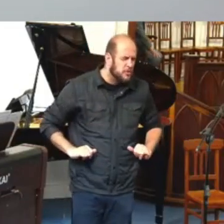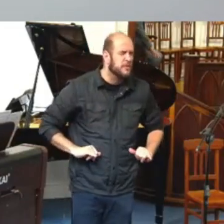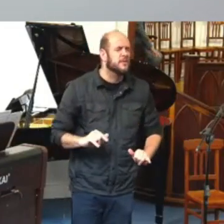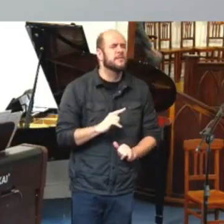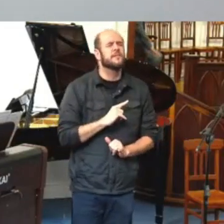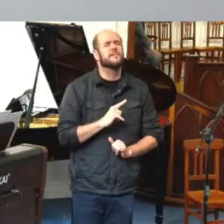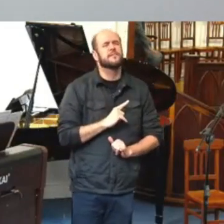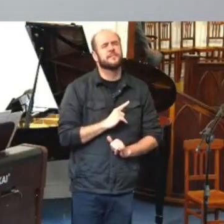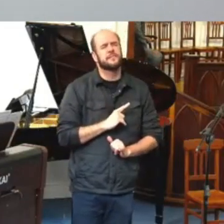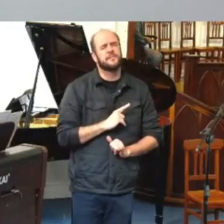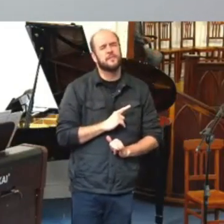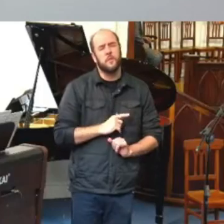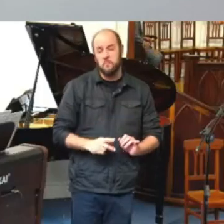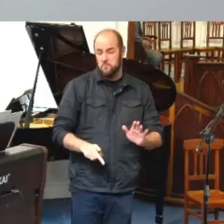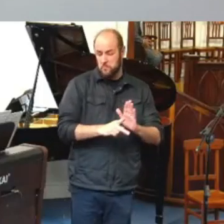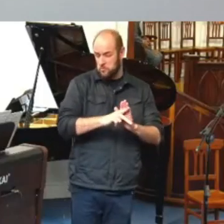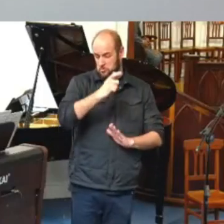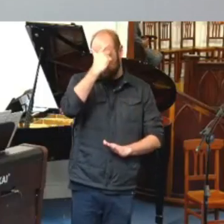realidade da nossa identidade humana.